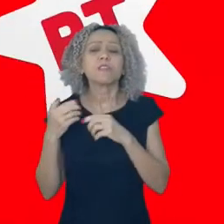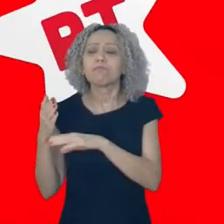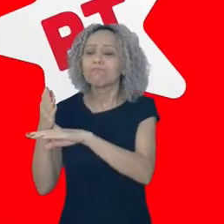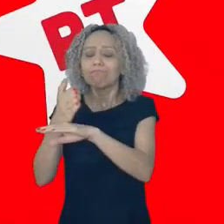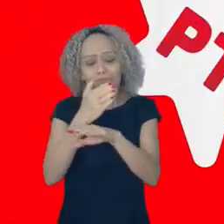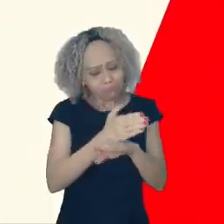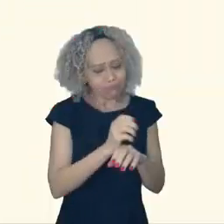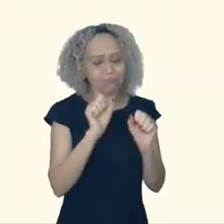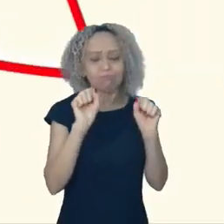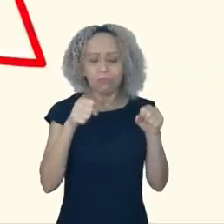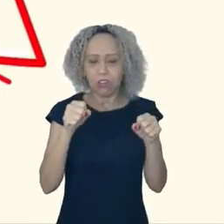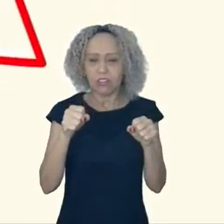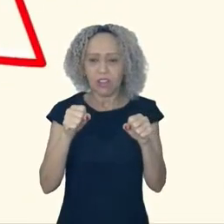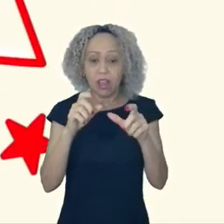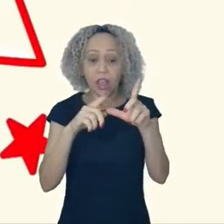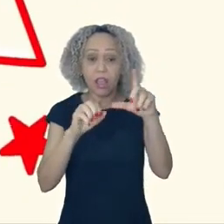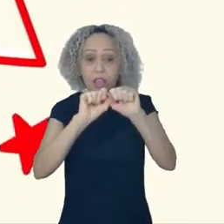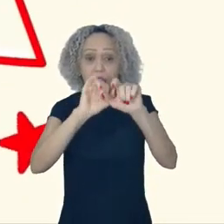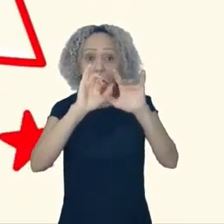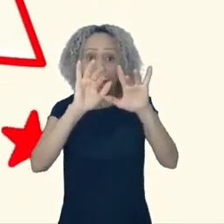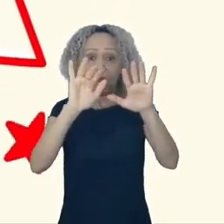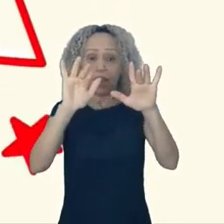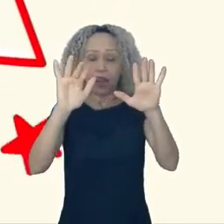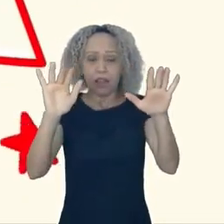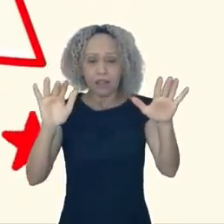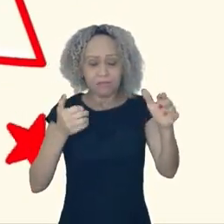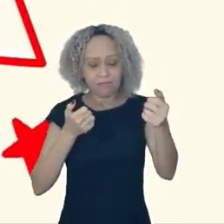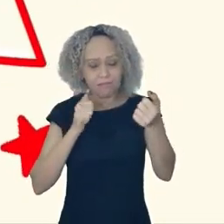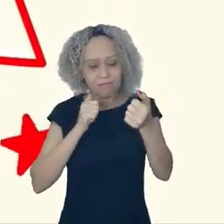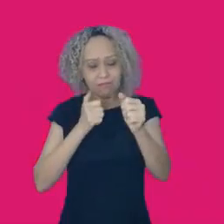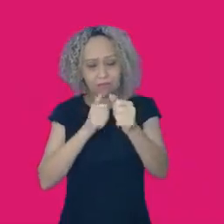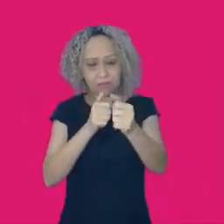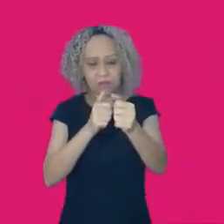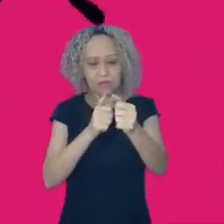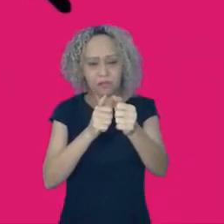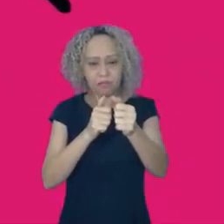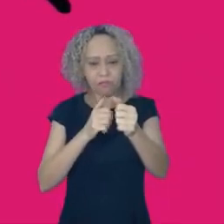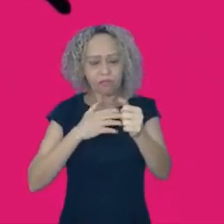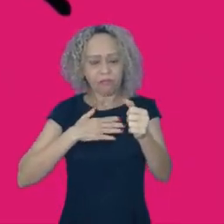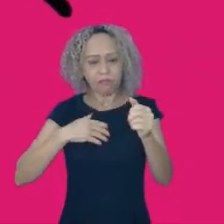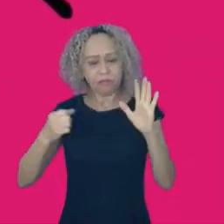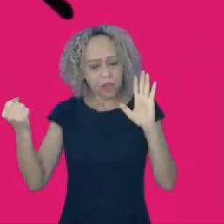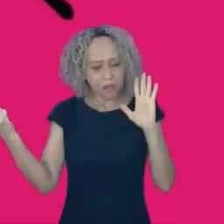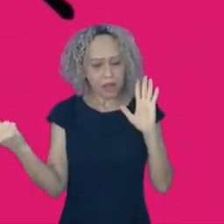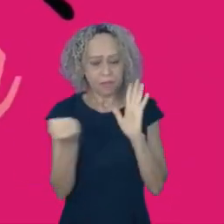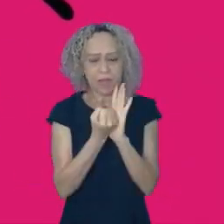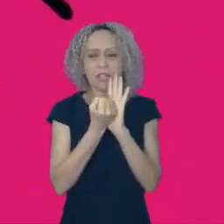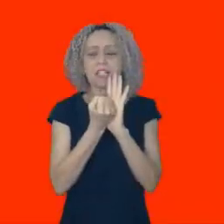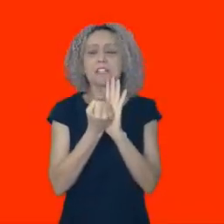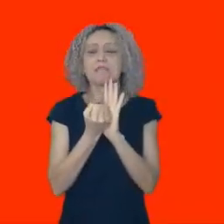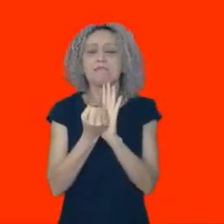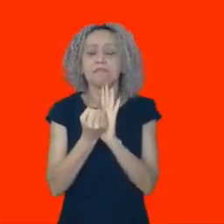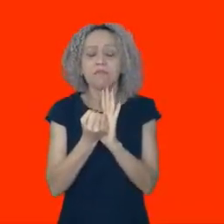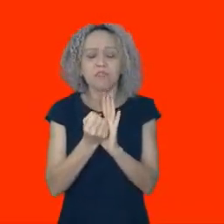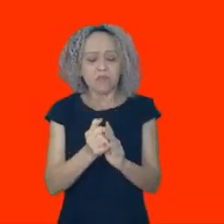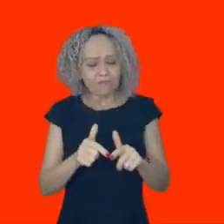ainda brilha, ela é quem vai me guiar. Ser guerreira é minha